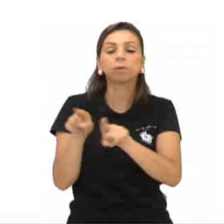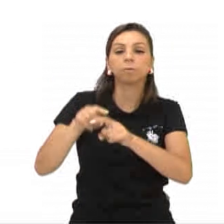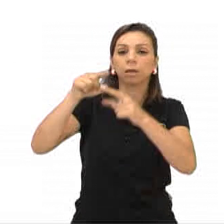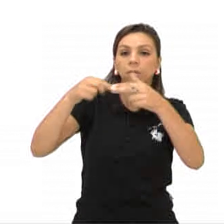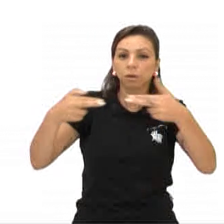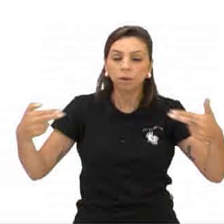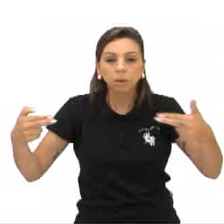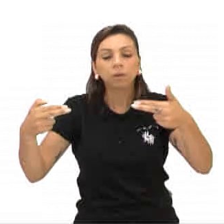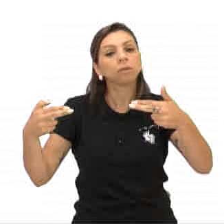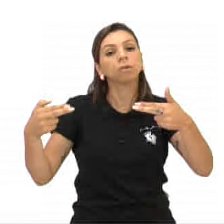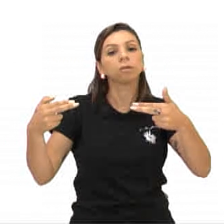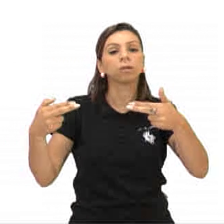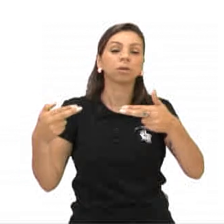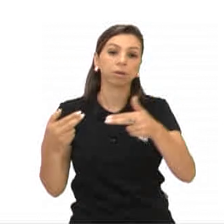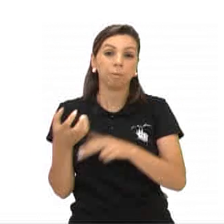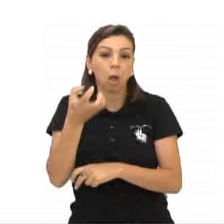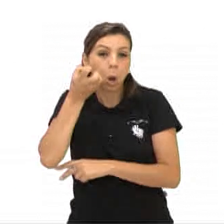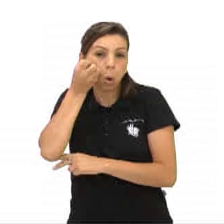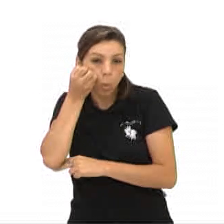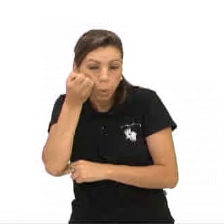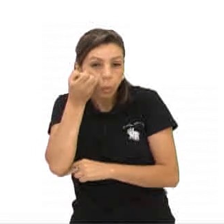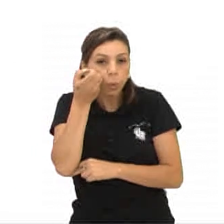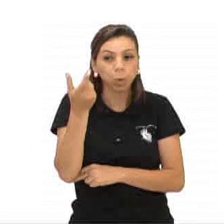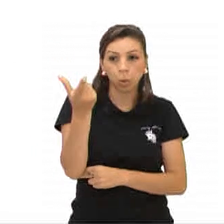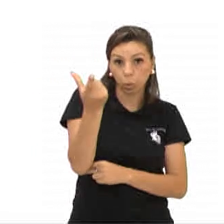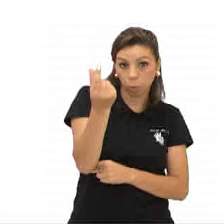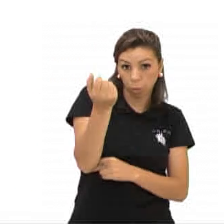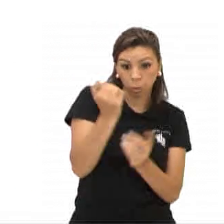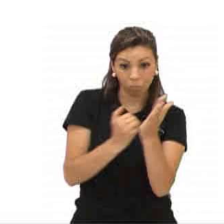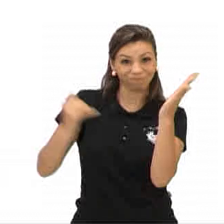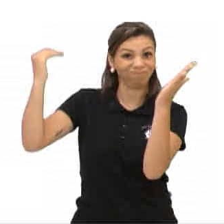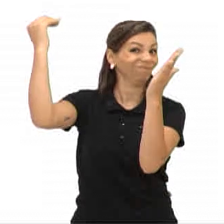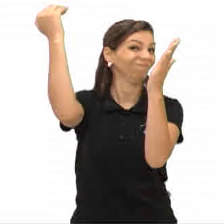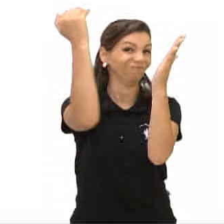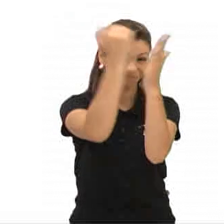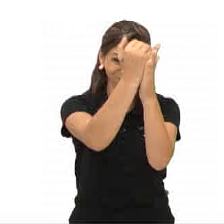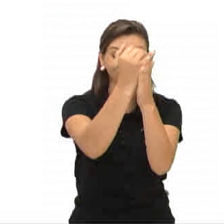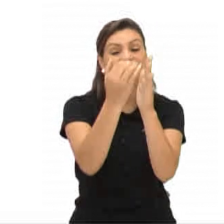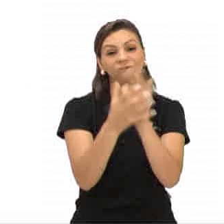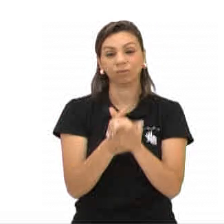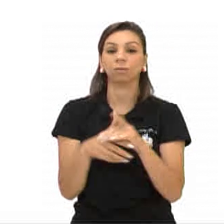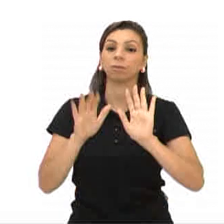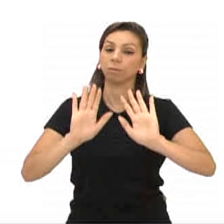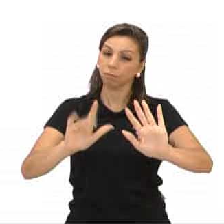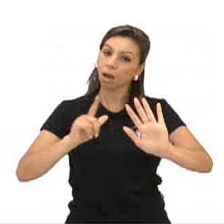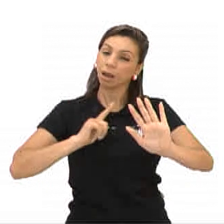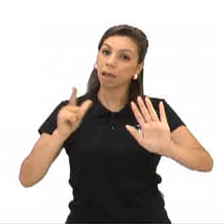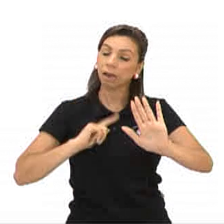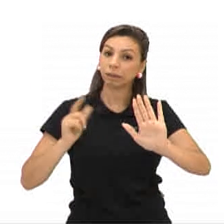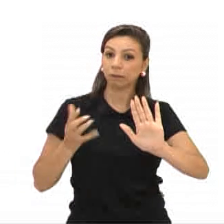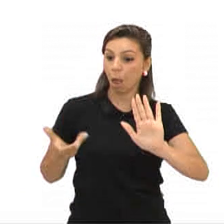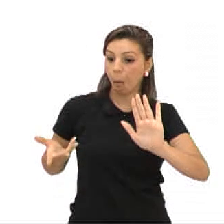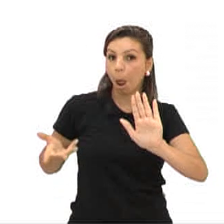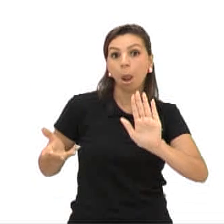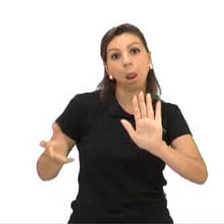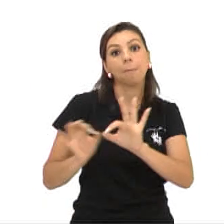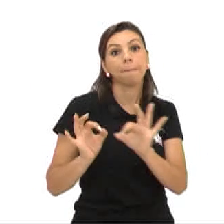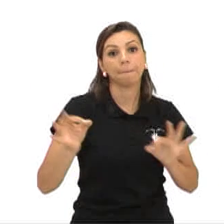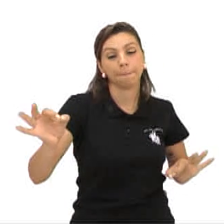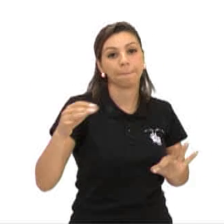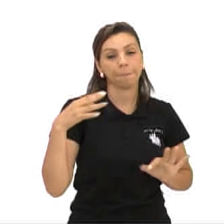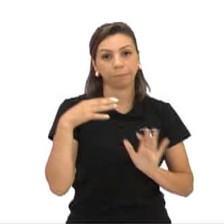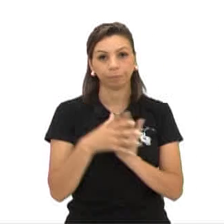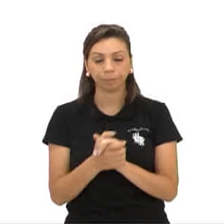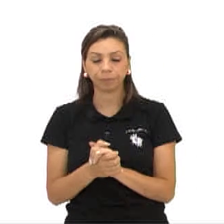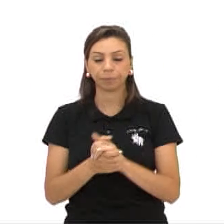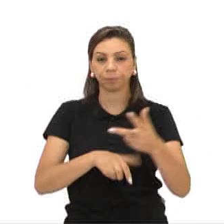e de custo e lucro mais elevado. Apresenta um elevado custo, porém com velocidade maior. E o